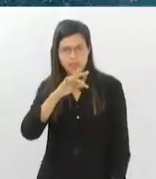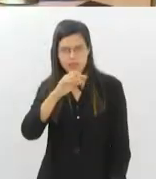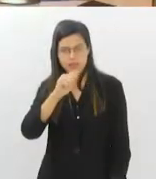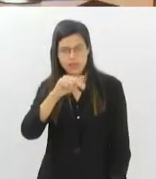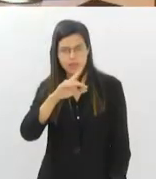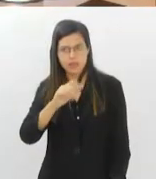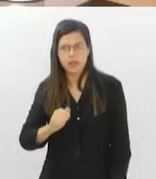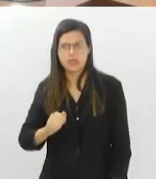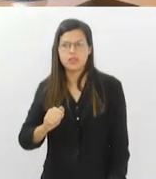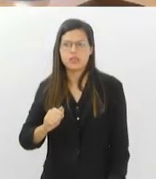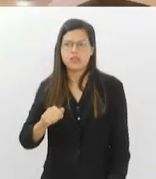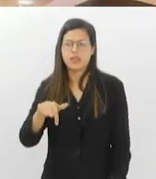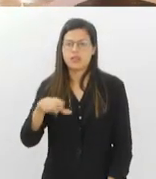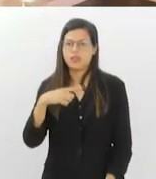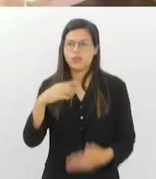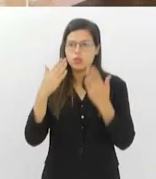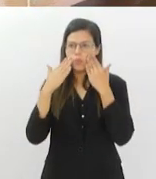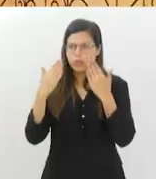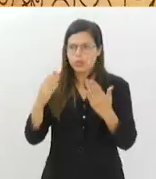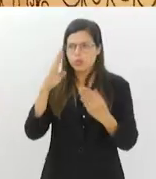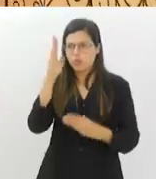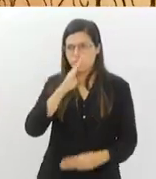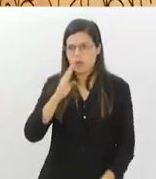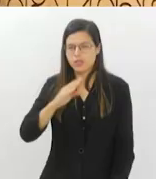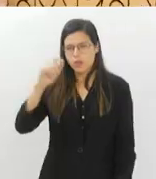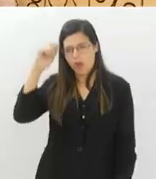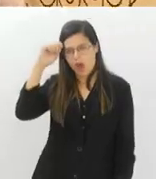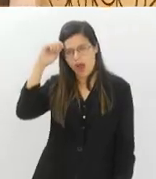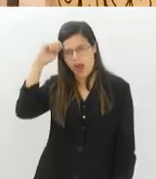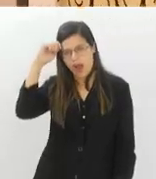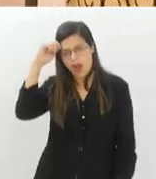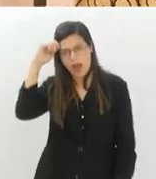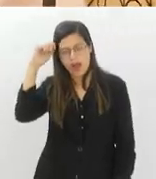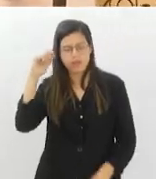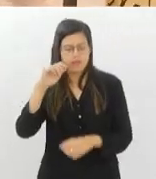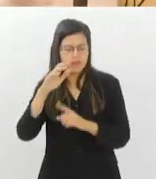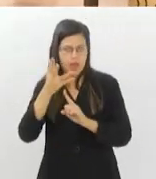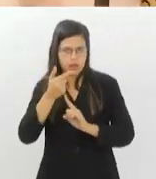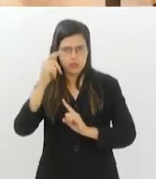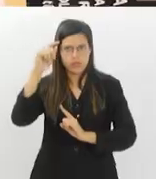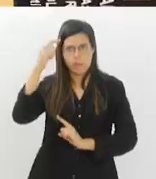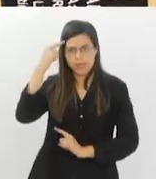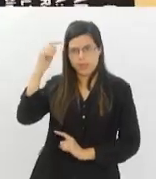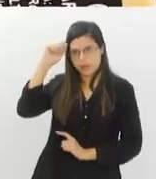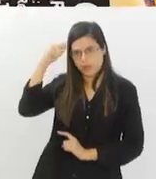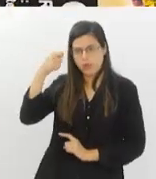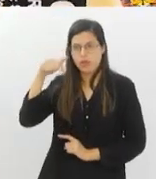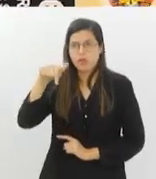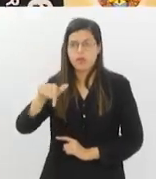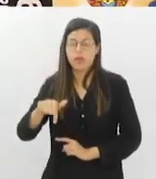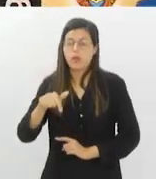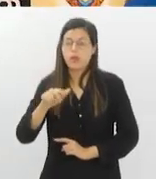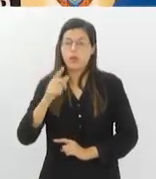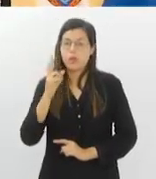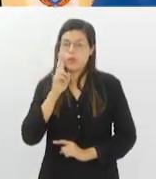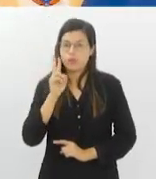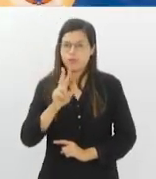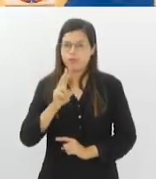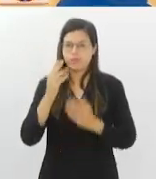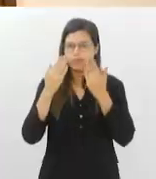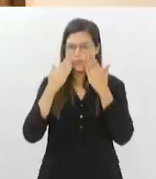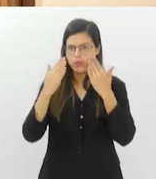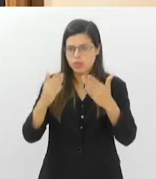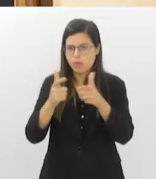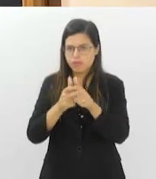Mostra dos Brasis, Arte e Pensamento Negro. Esse recorde de público no Sesc de Petrópolis foi para ver uma das mais abrangentes